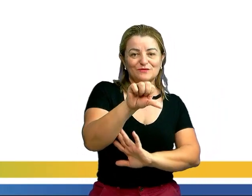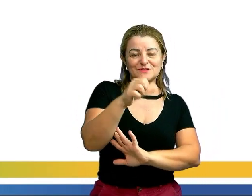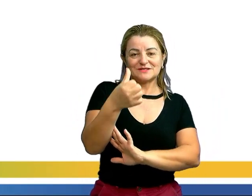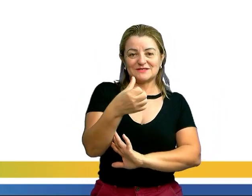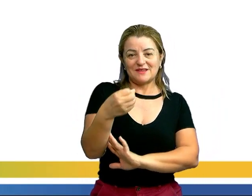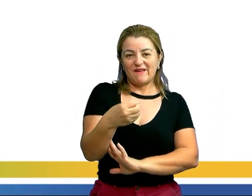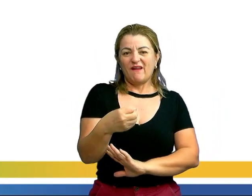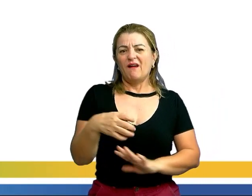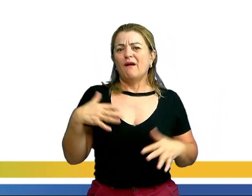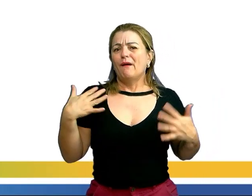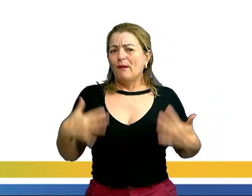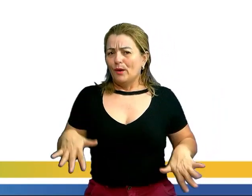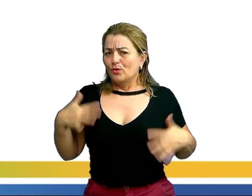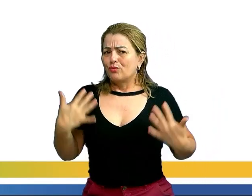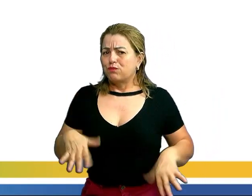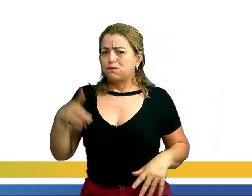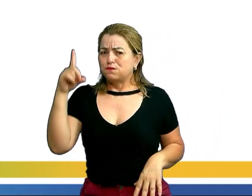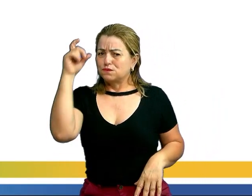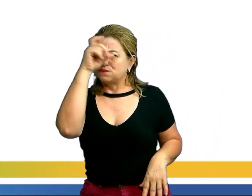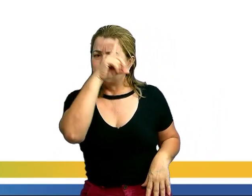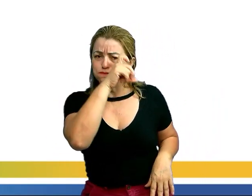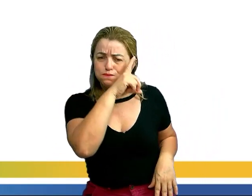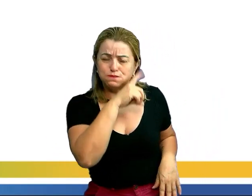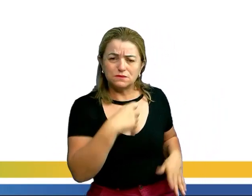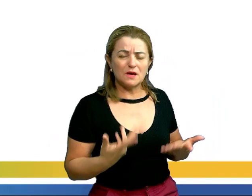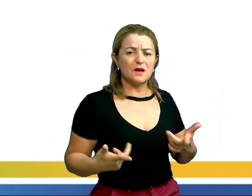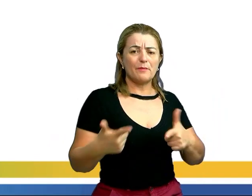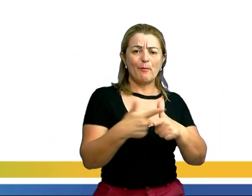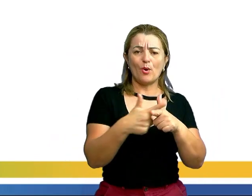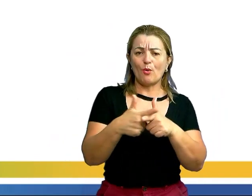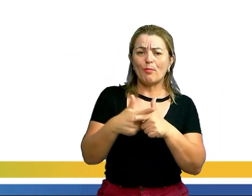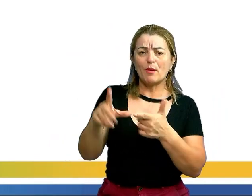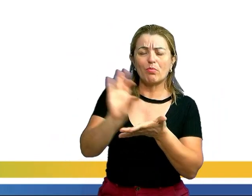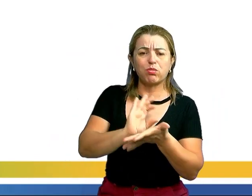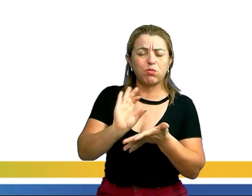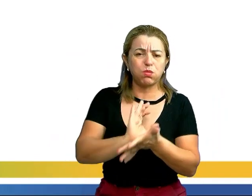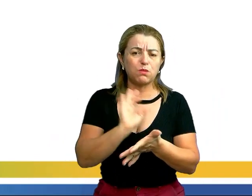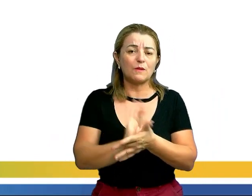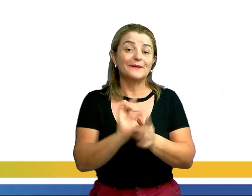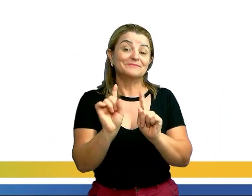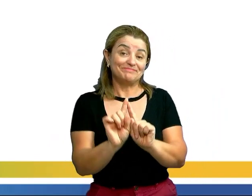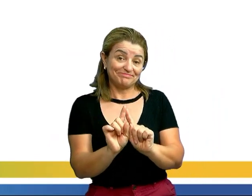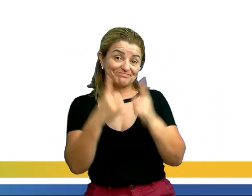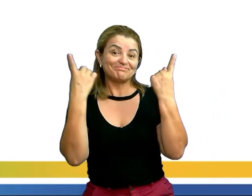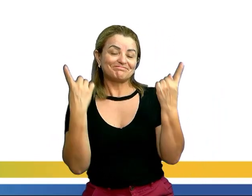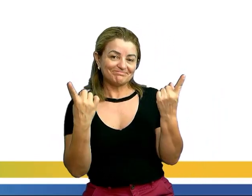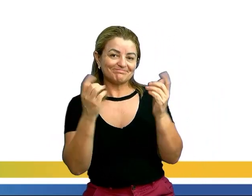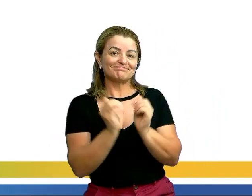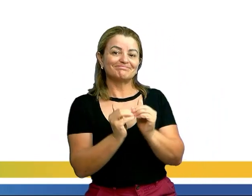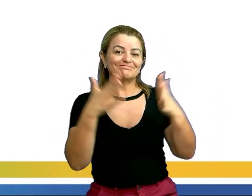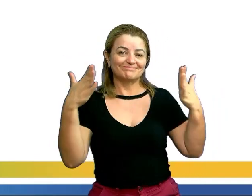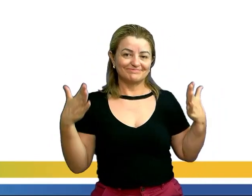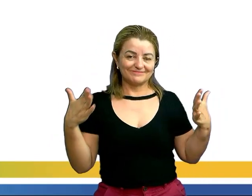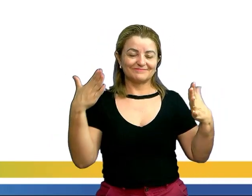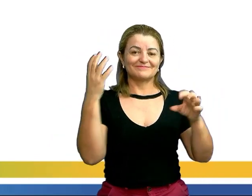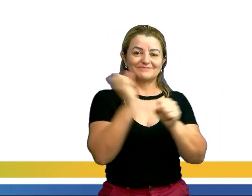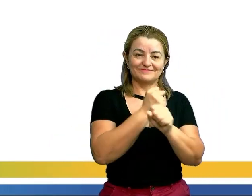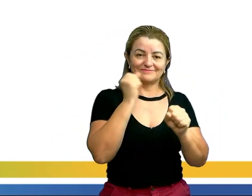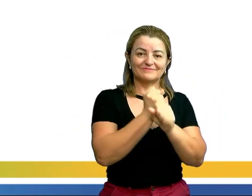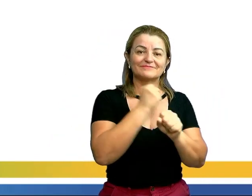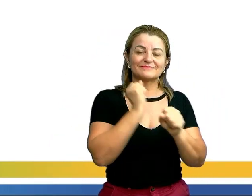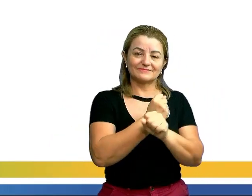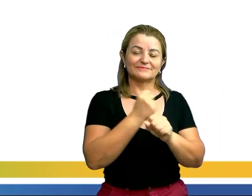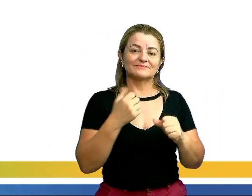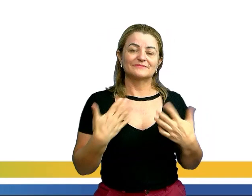com problemas de investimentos, mas se concretizou, né, a um preço muito alto a construção de